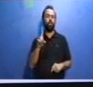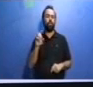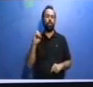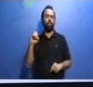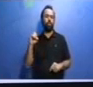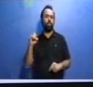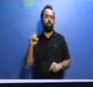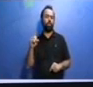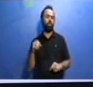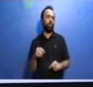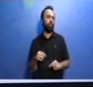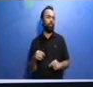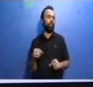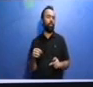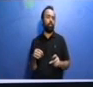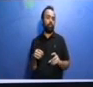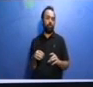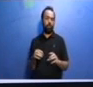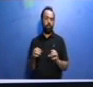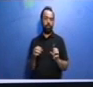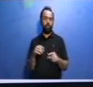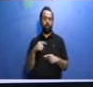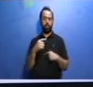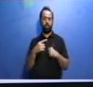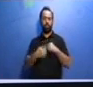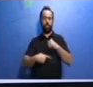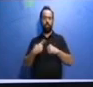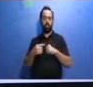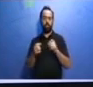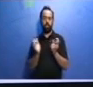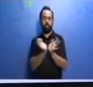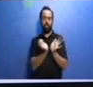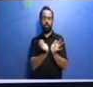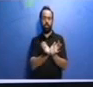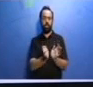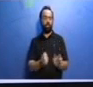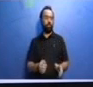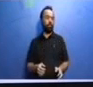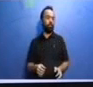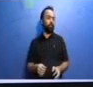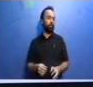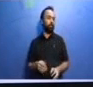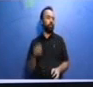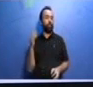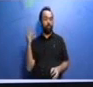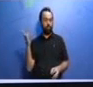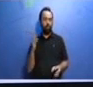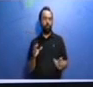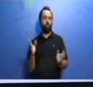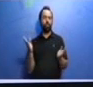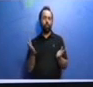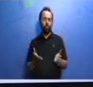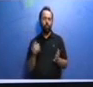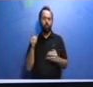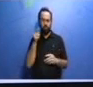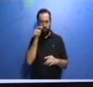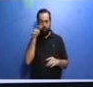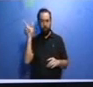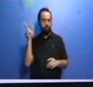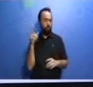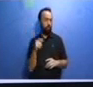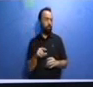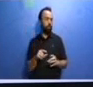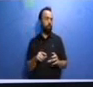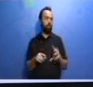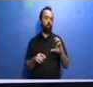químicos, 92 naturais e 26 elementos artificiais. O que nós vamos usar da tabela